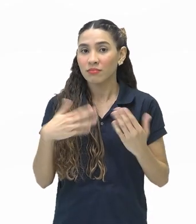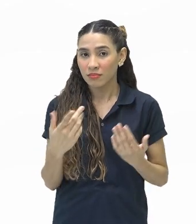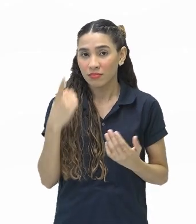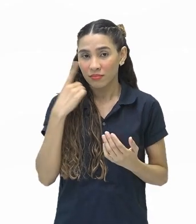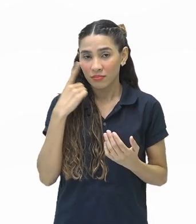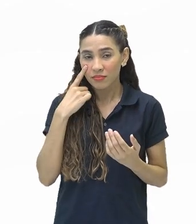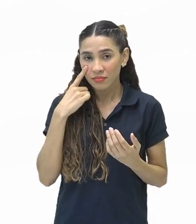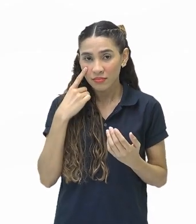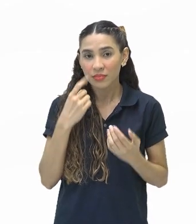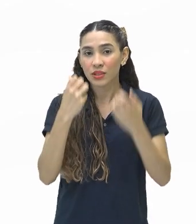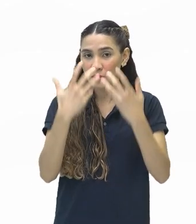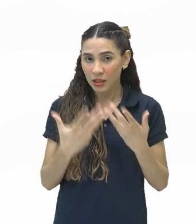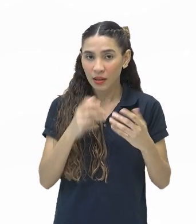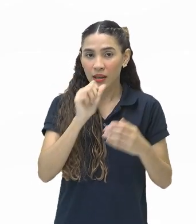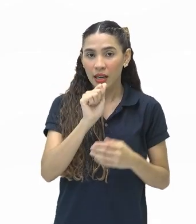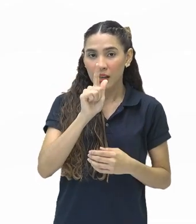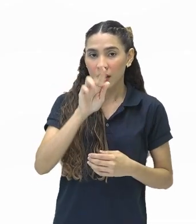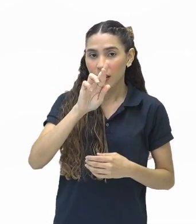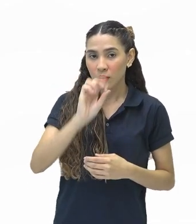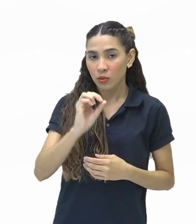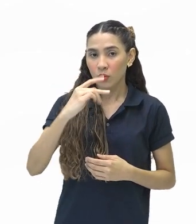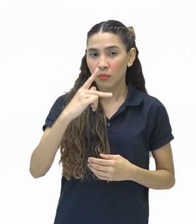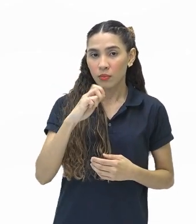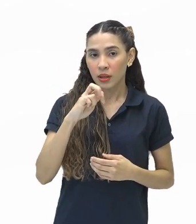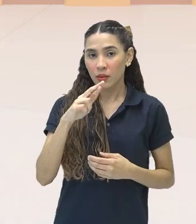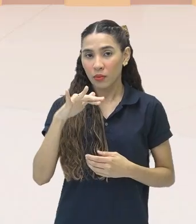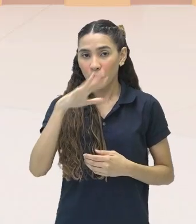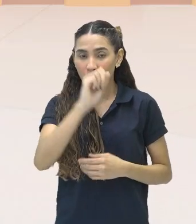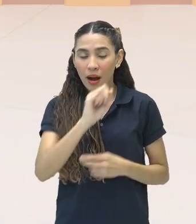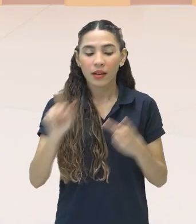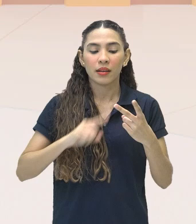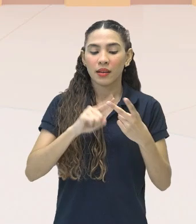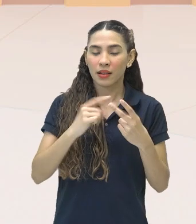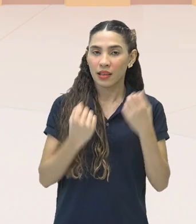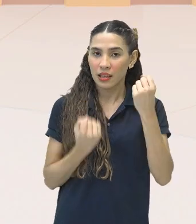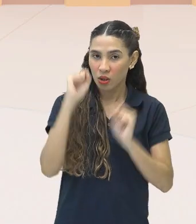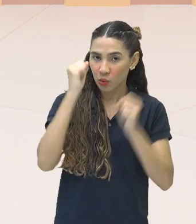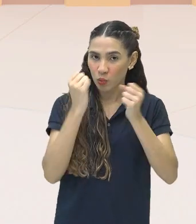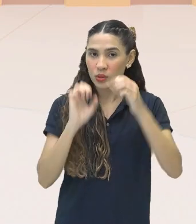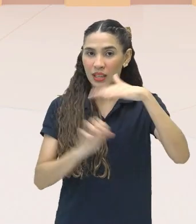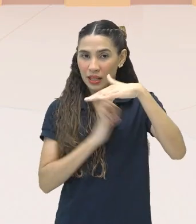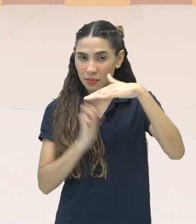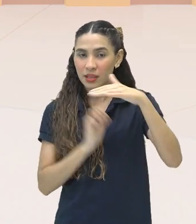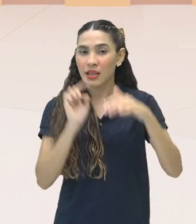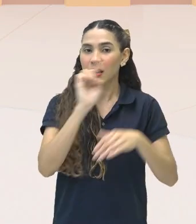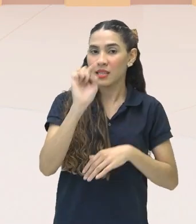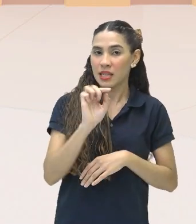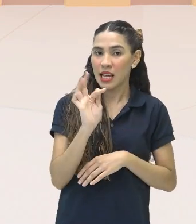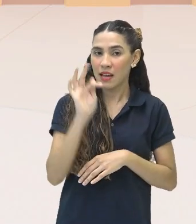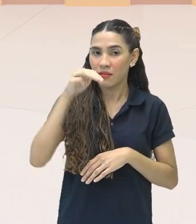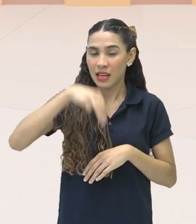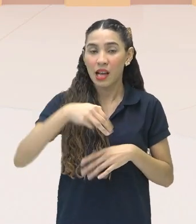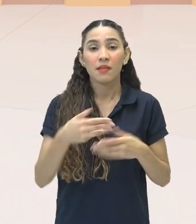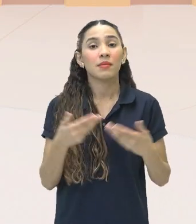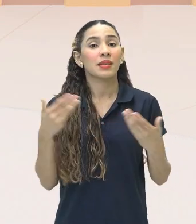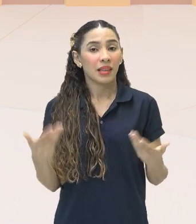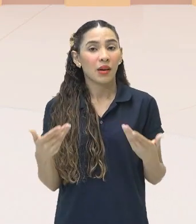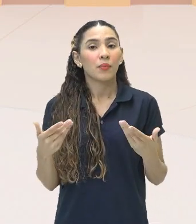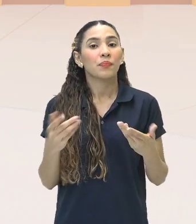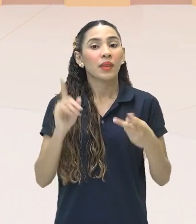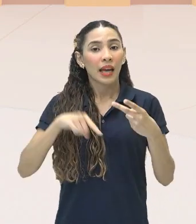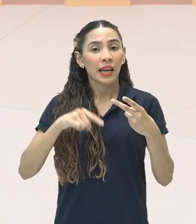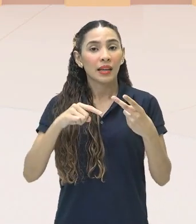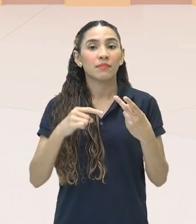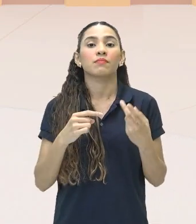nós já falamos da agropecuária, né? Nós já falamos da indústria agora, da Zona Franca de Manaus. Então, são